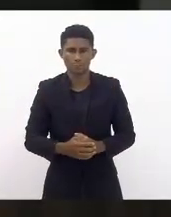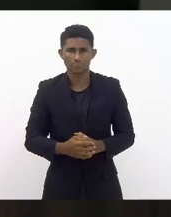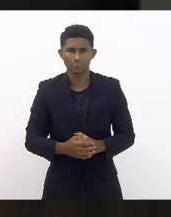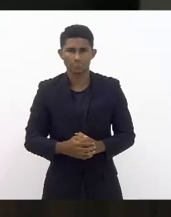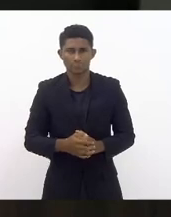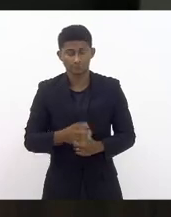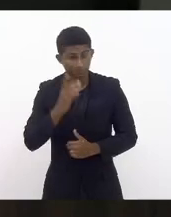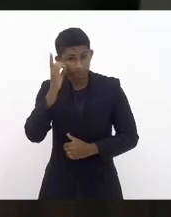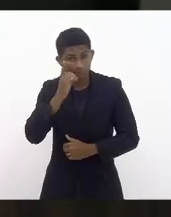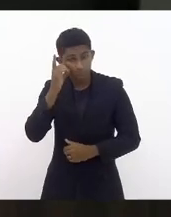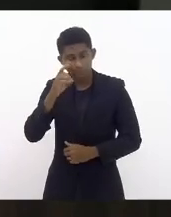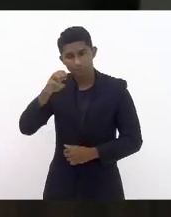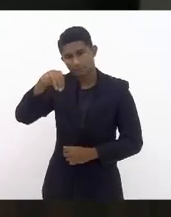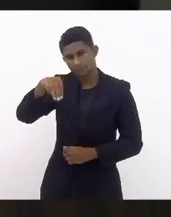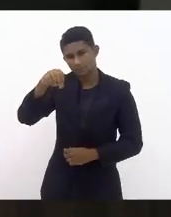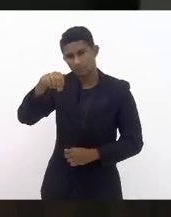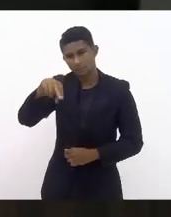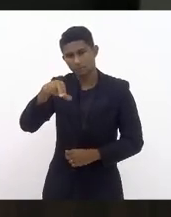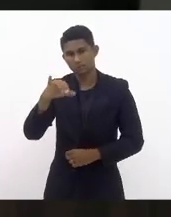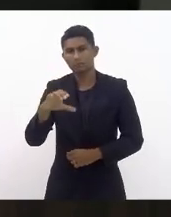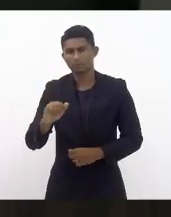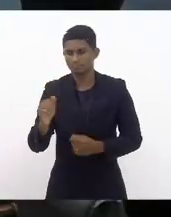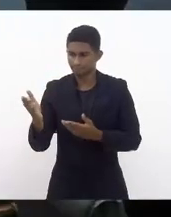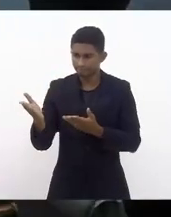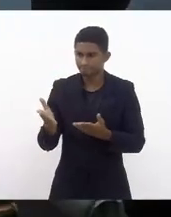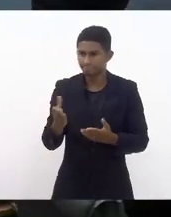Deputada Mônica Francisco.